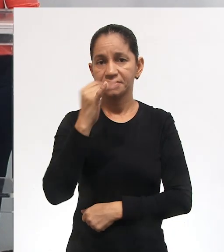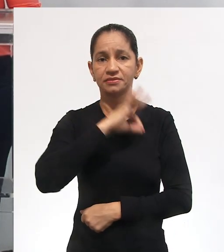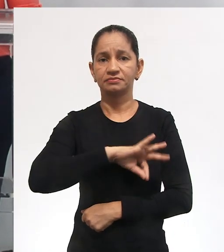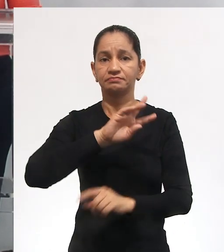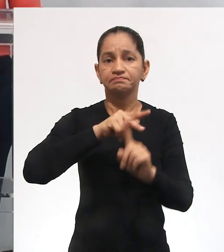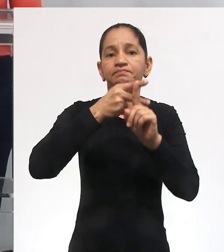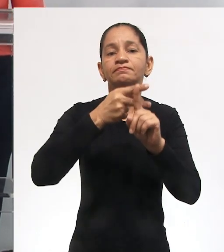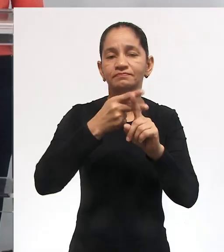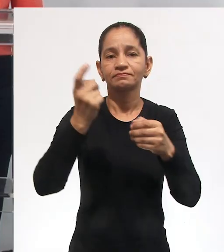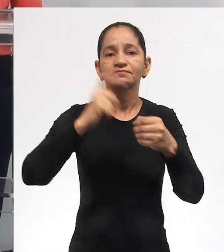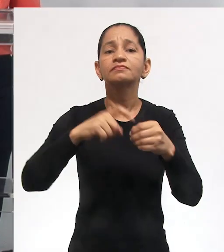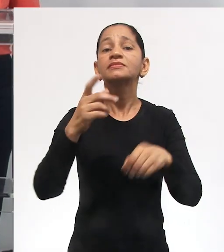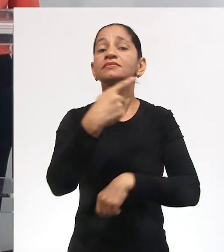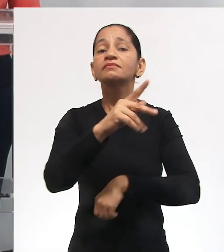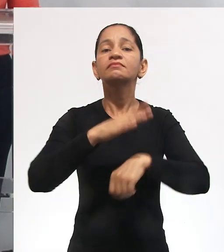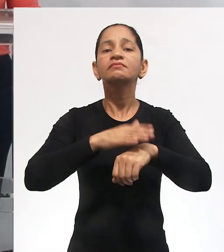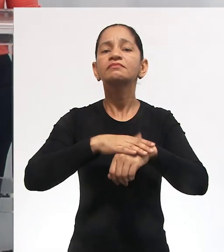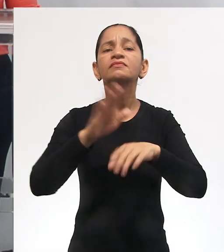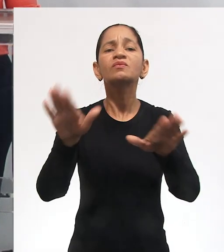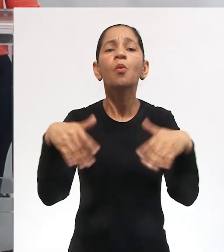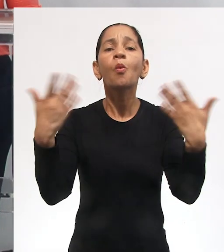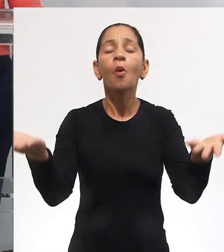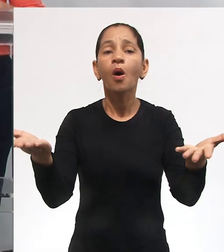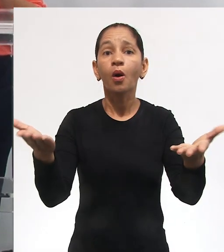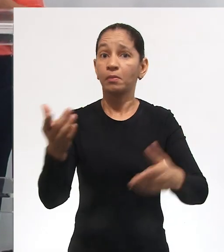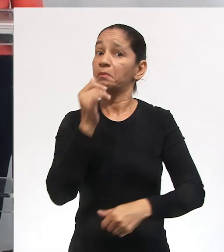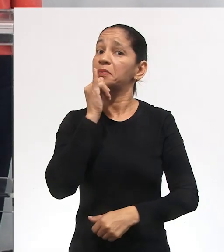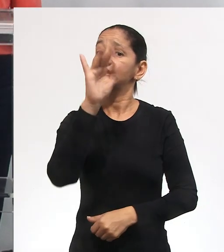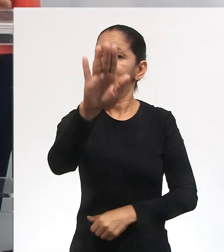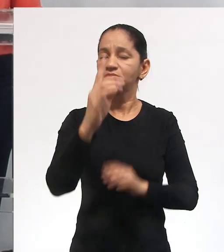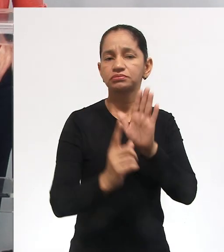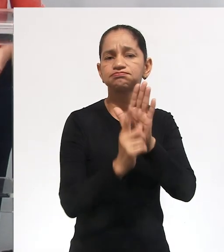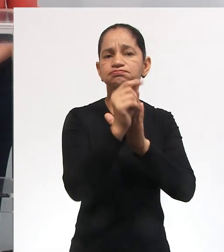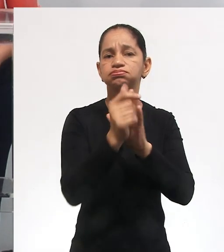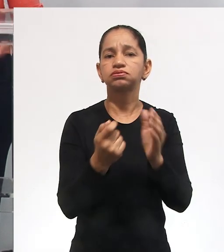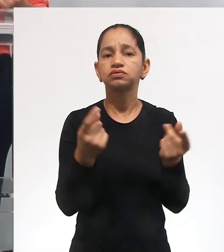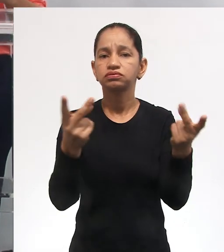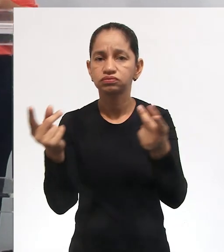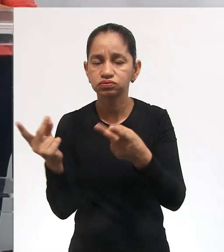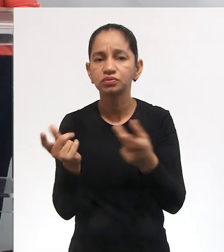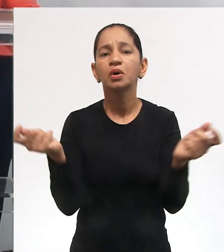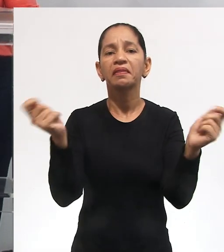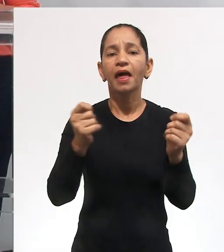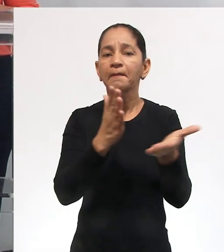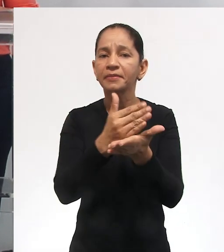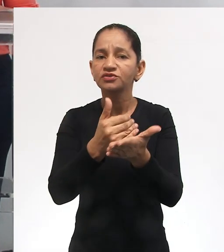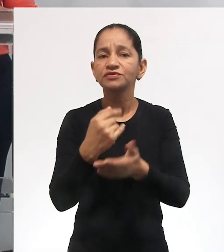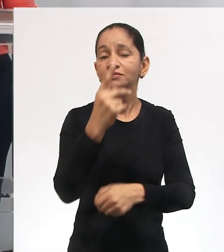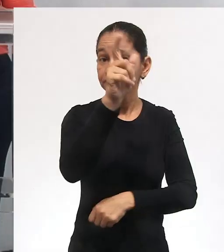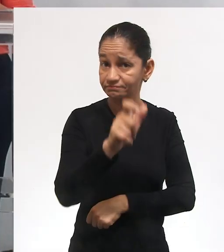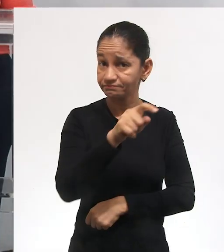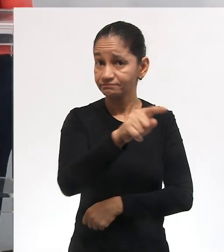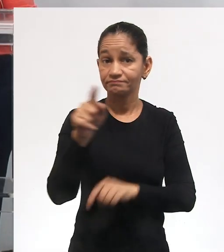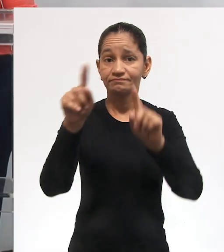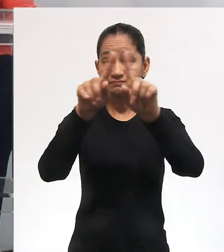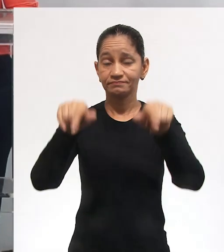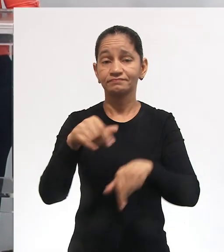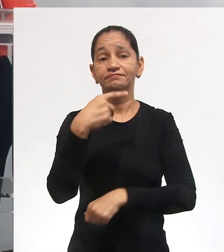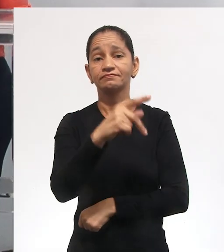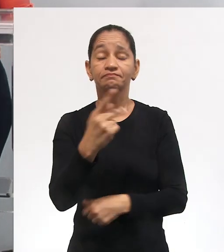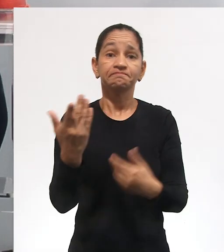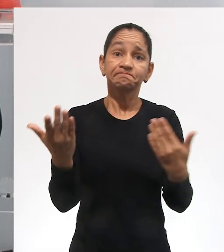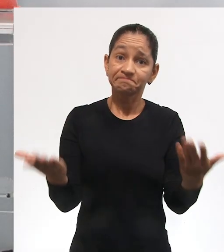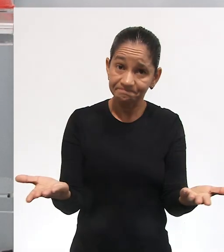comissão, qual seria um valor que não vai afetar os meus lucros, que não vai afetar o meu orçamento,